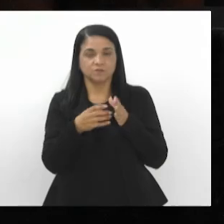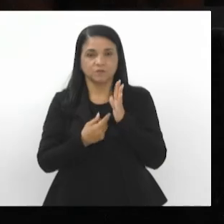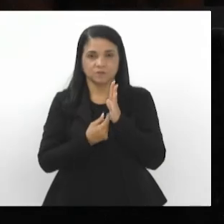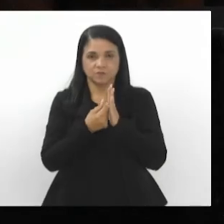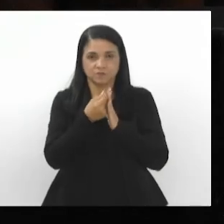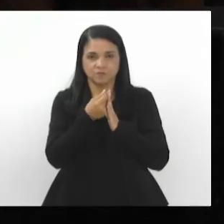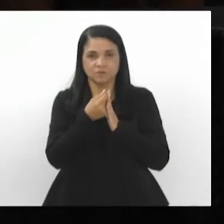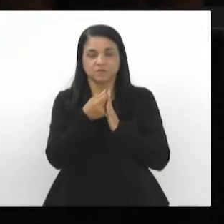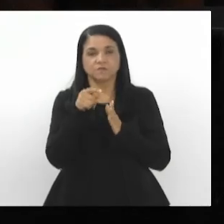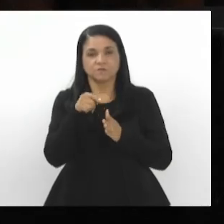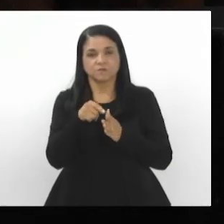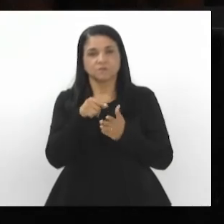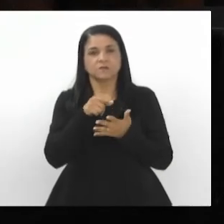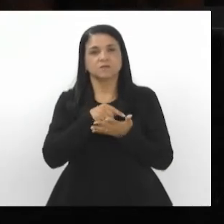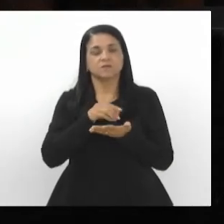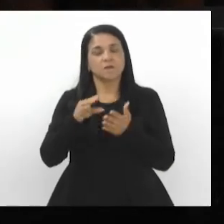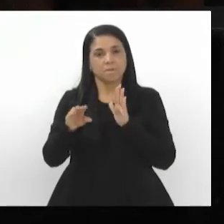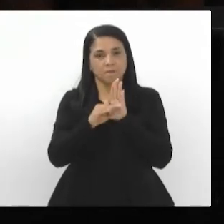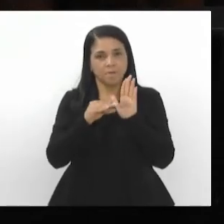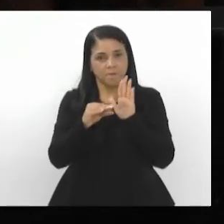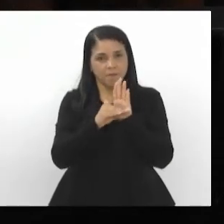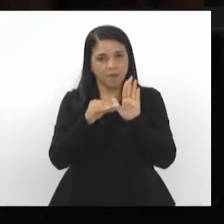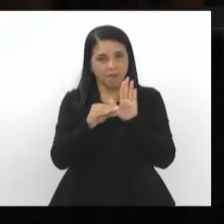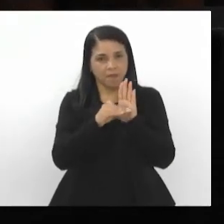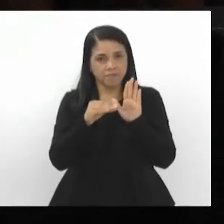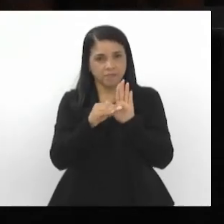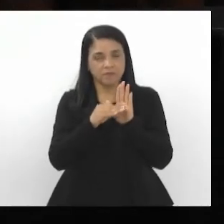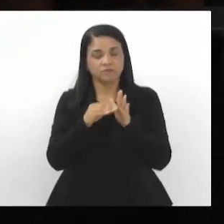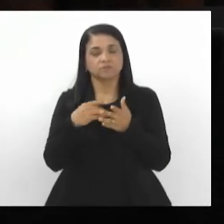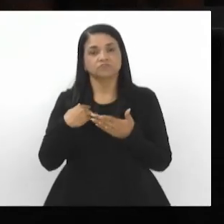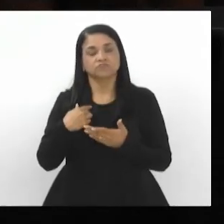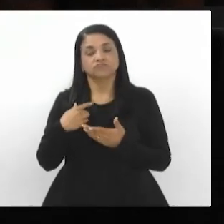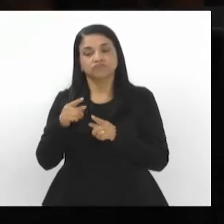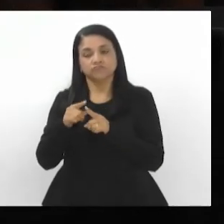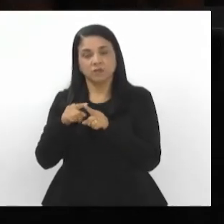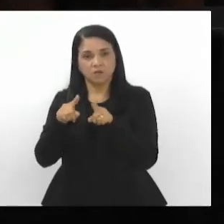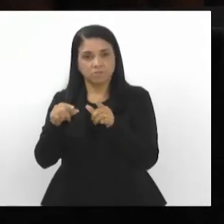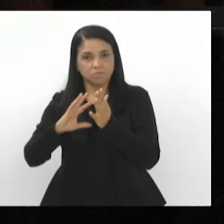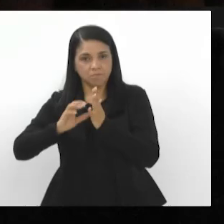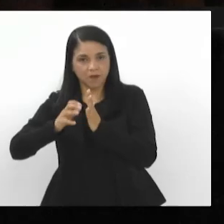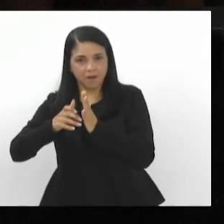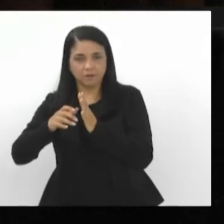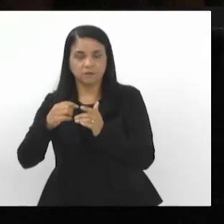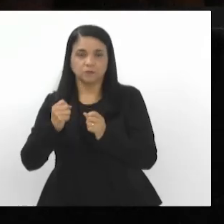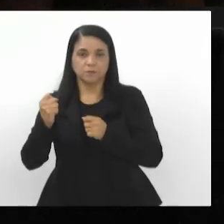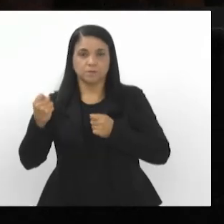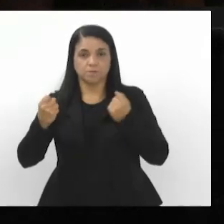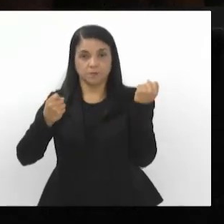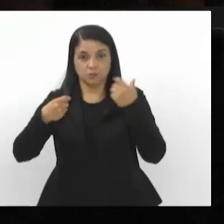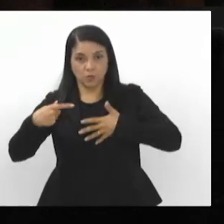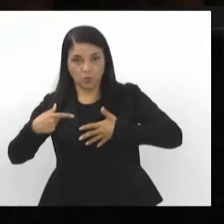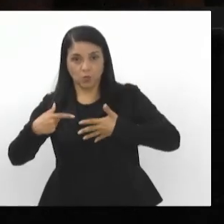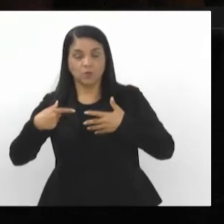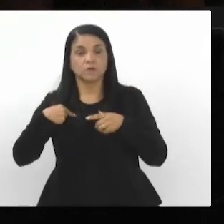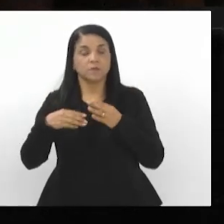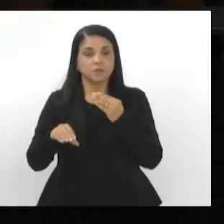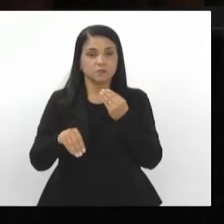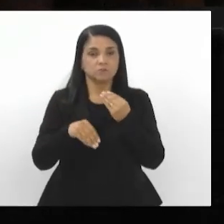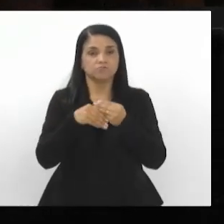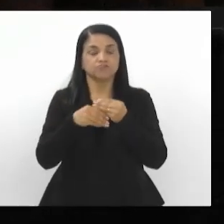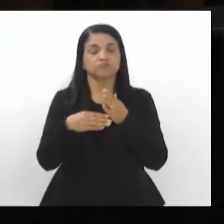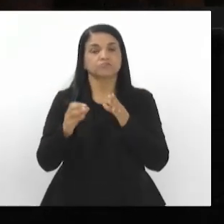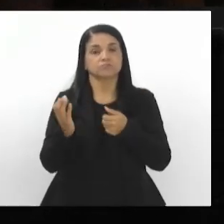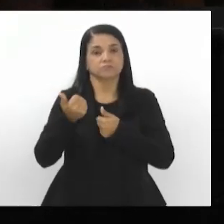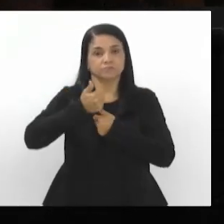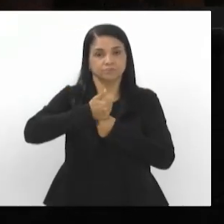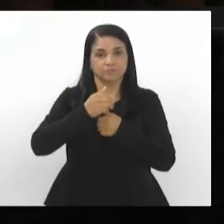que contemplou diversas emendas apresentadas pela nossa bancada do PSOL, mesmo como subemenda também foram